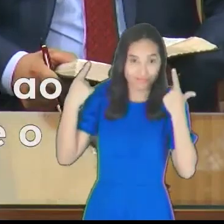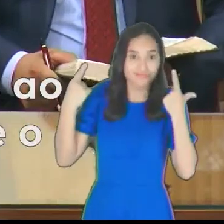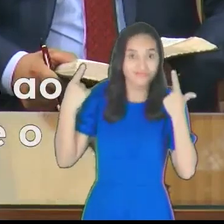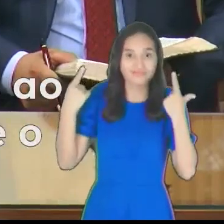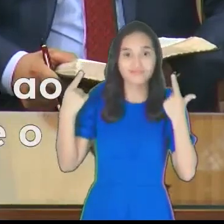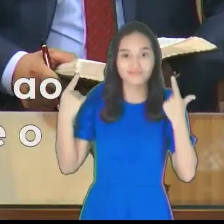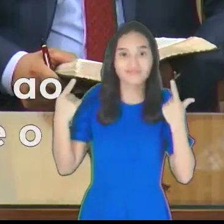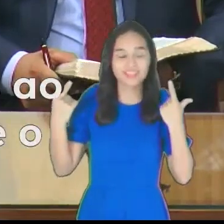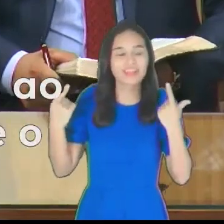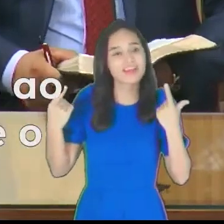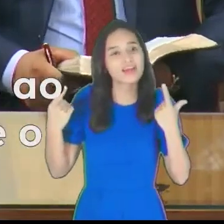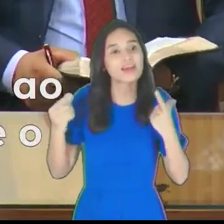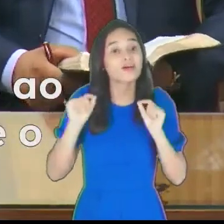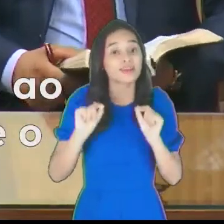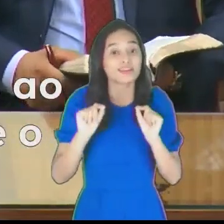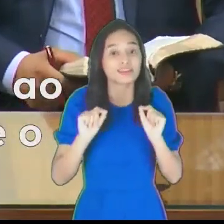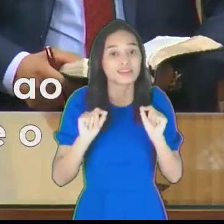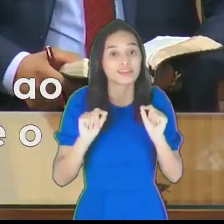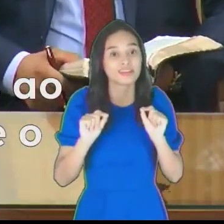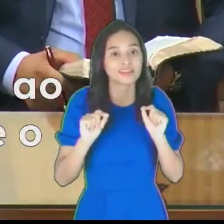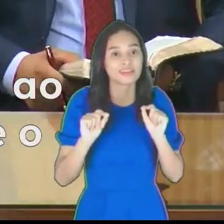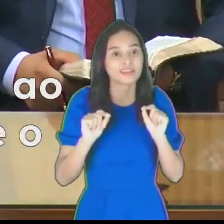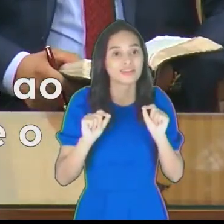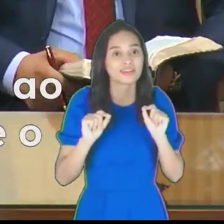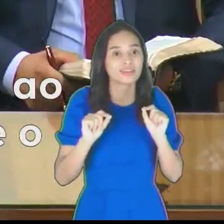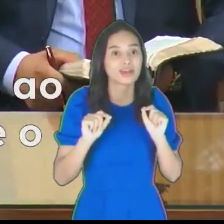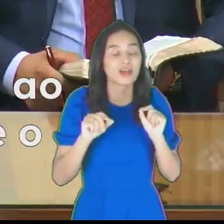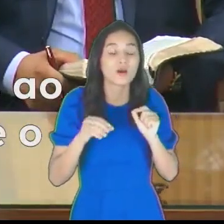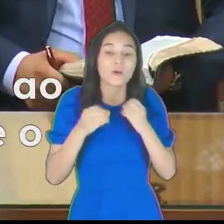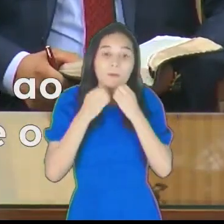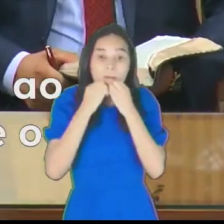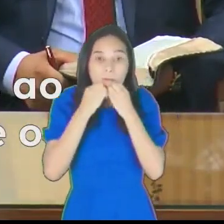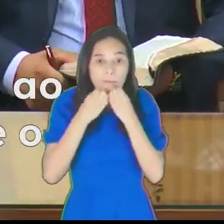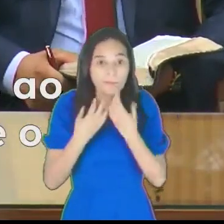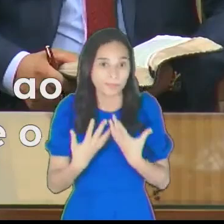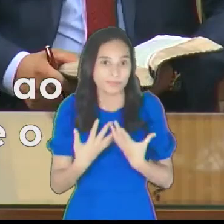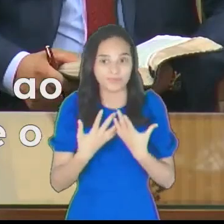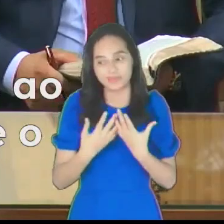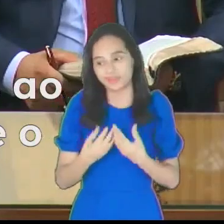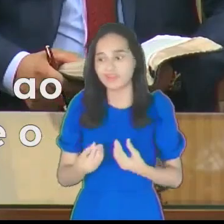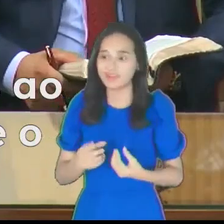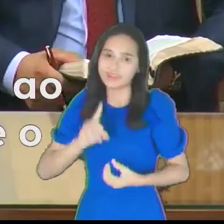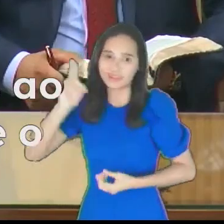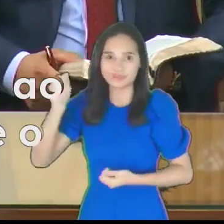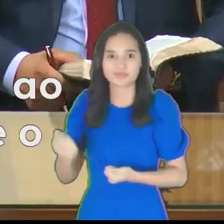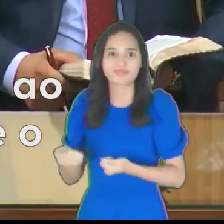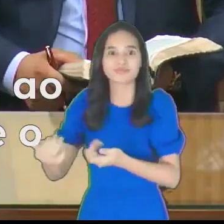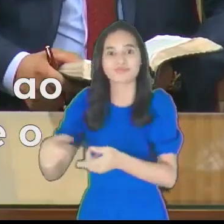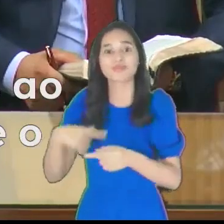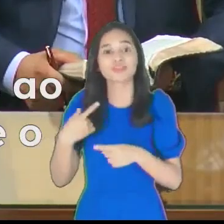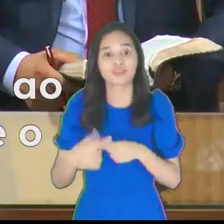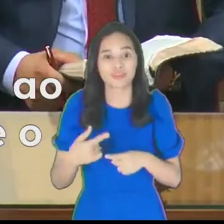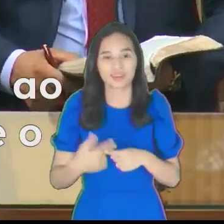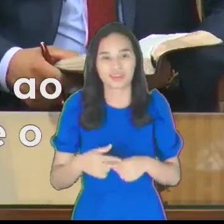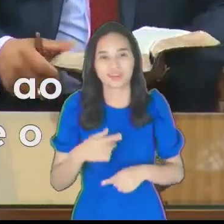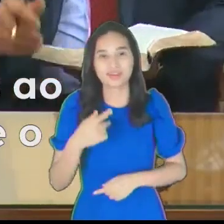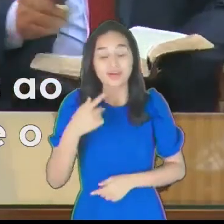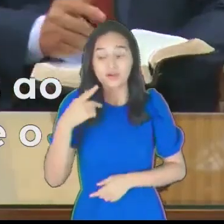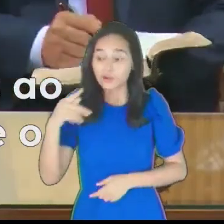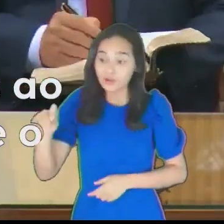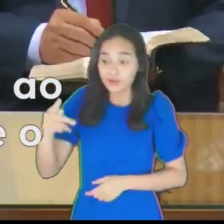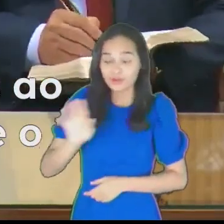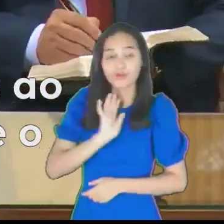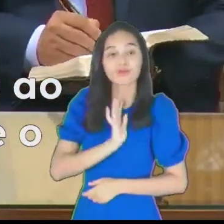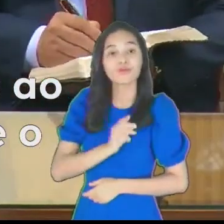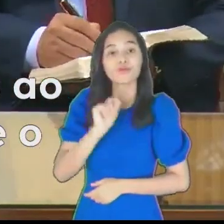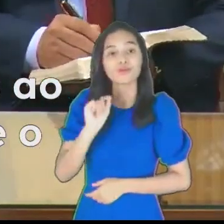correspondeu ao que, meus amados irmãos? Ao benefício que se lhe fez, porque o seu coração, o que, meus amados